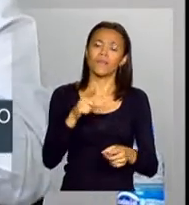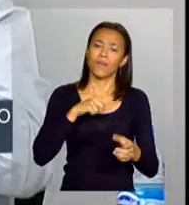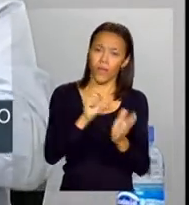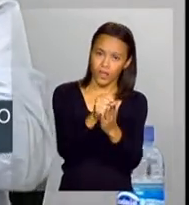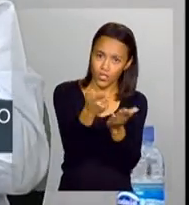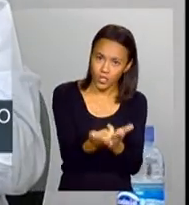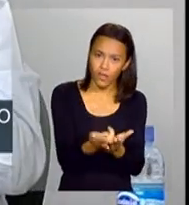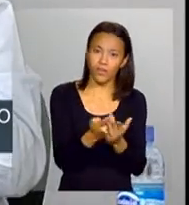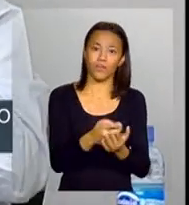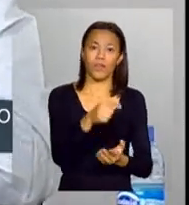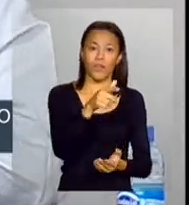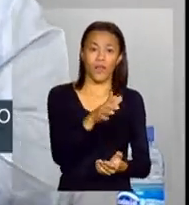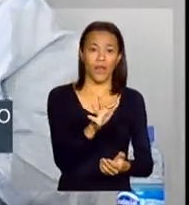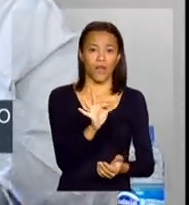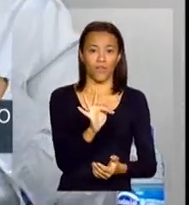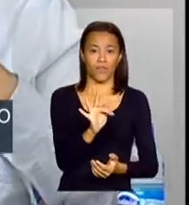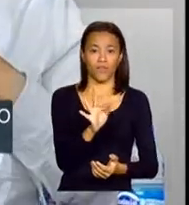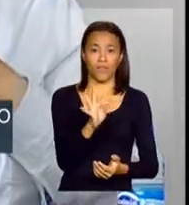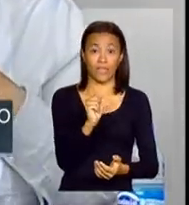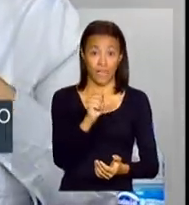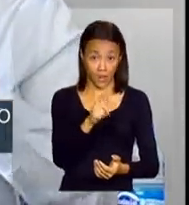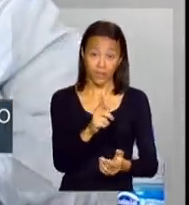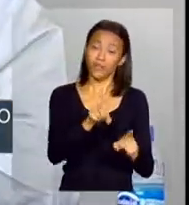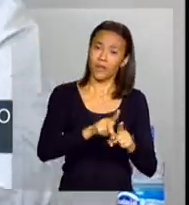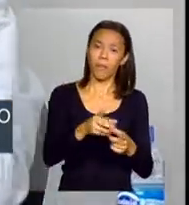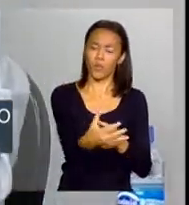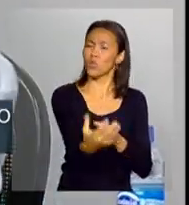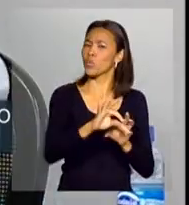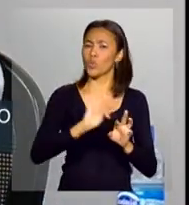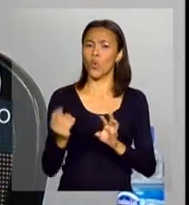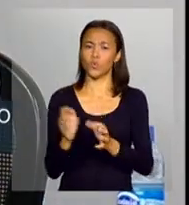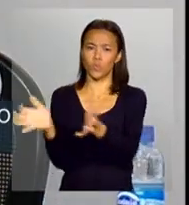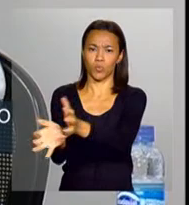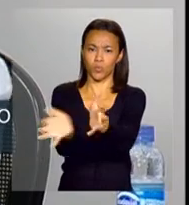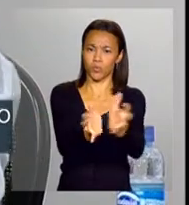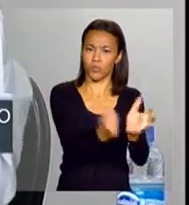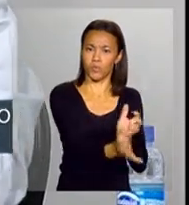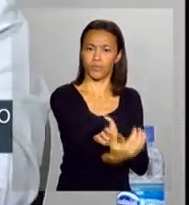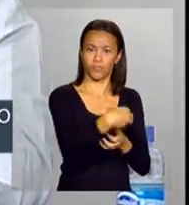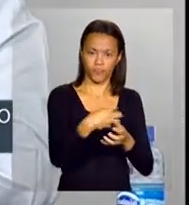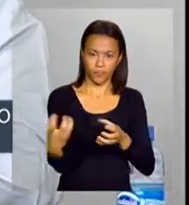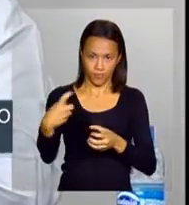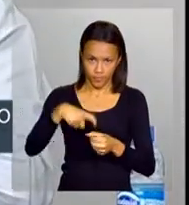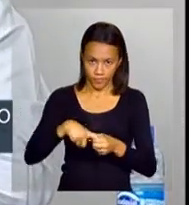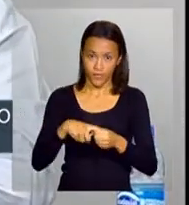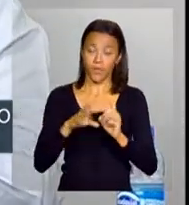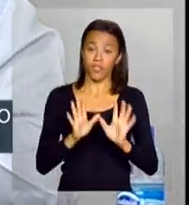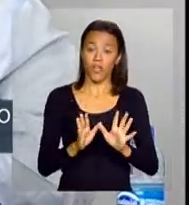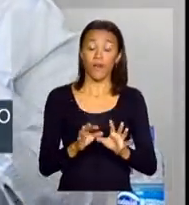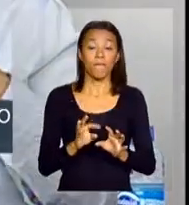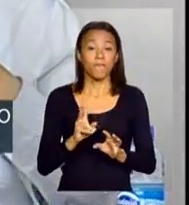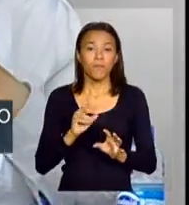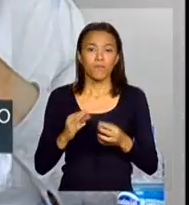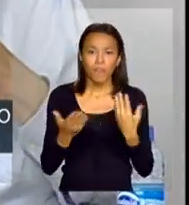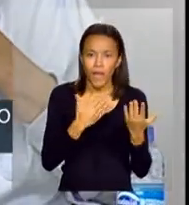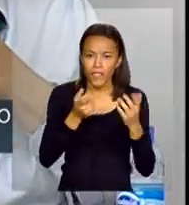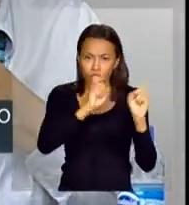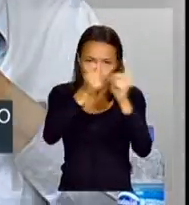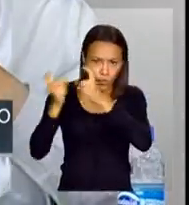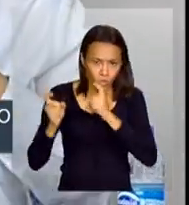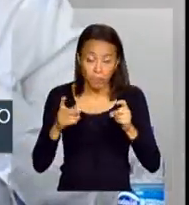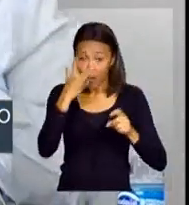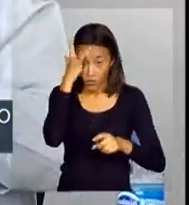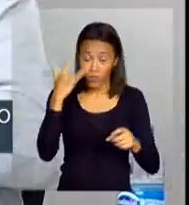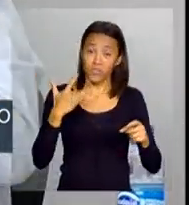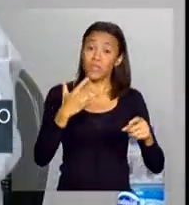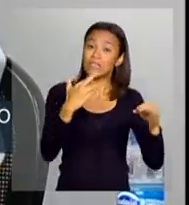montada, a FRETAF tem agenda montada, todos estão vindo. O pessoal da civicultura, da floresta plantada, o pessoal das